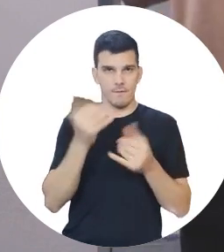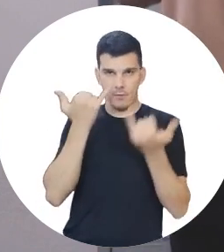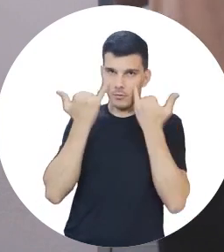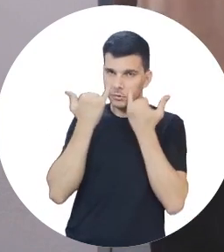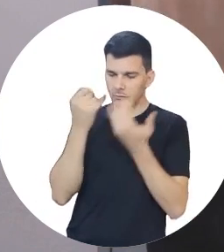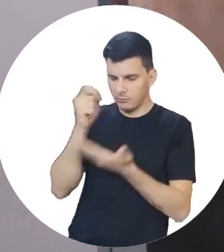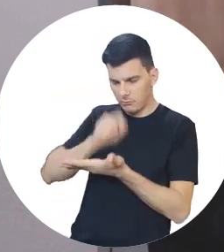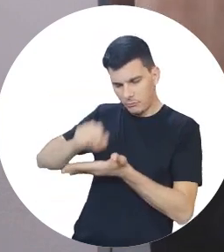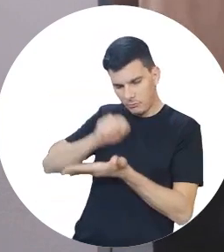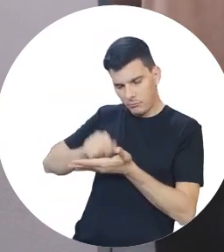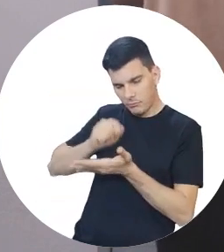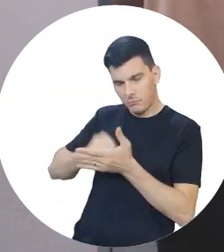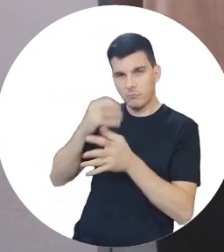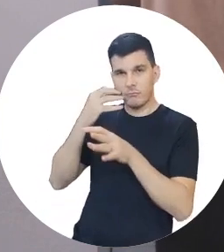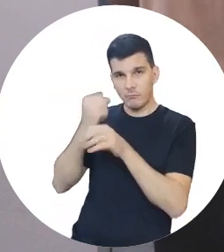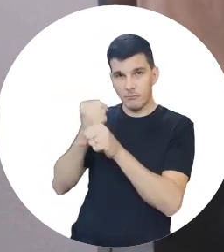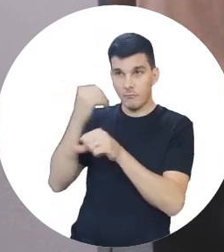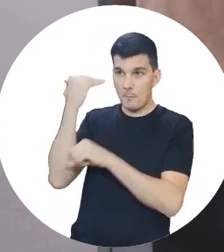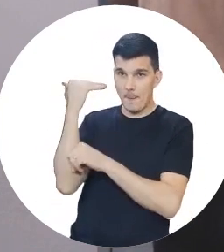HNO3,